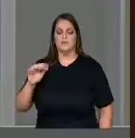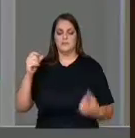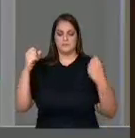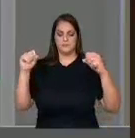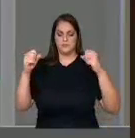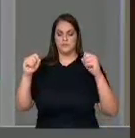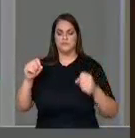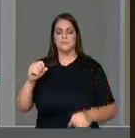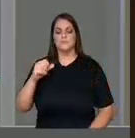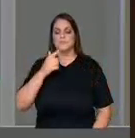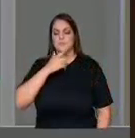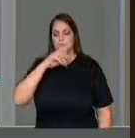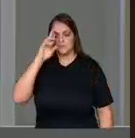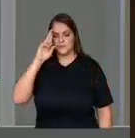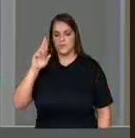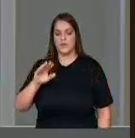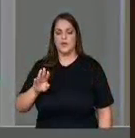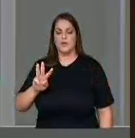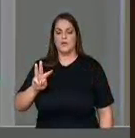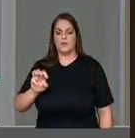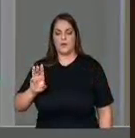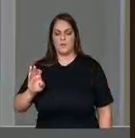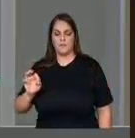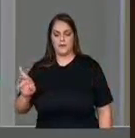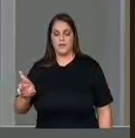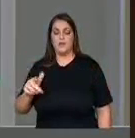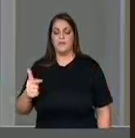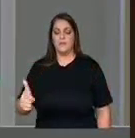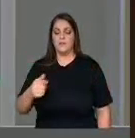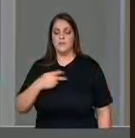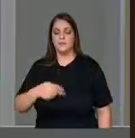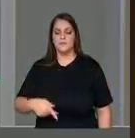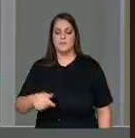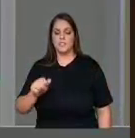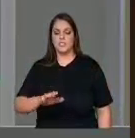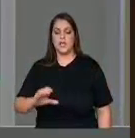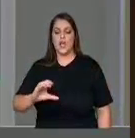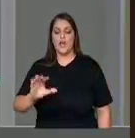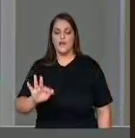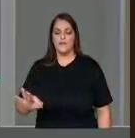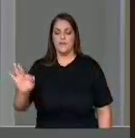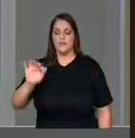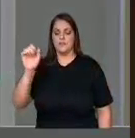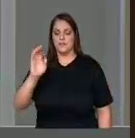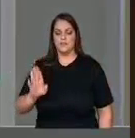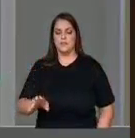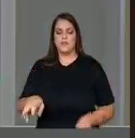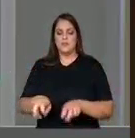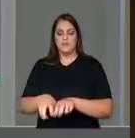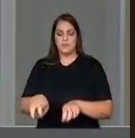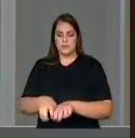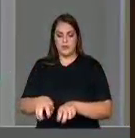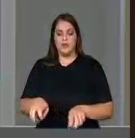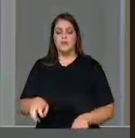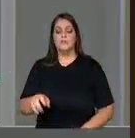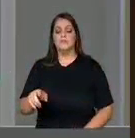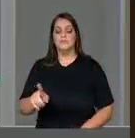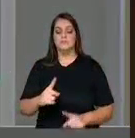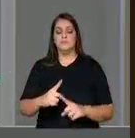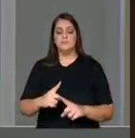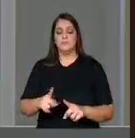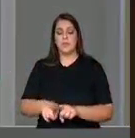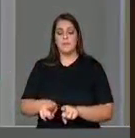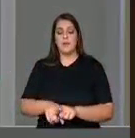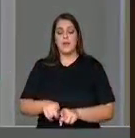senhor Weber Magalhães, vice-presidente geral da Confederação Brasileira de Futsal, o senhor